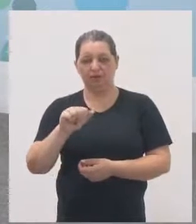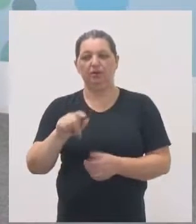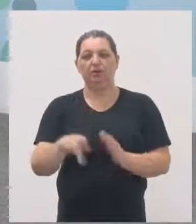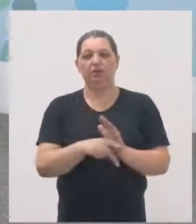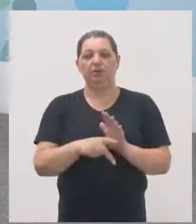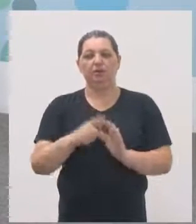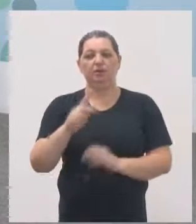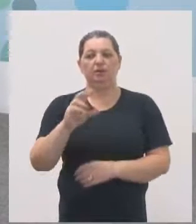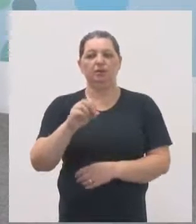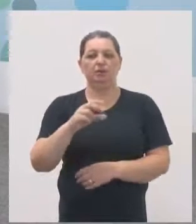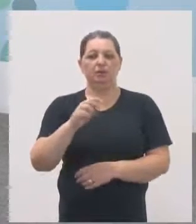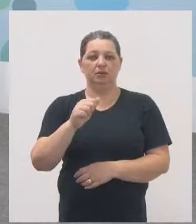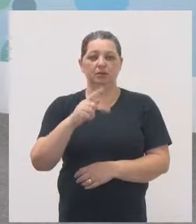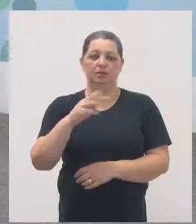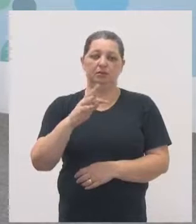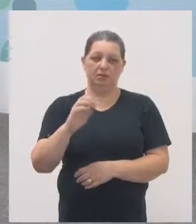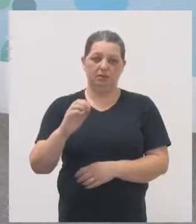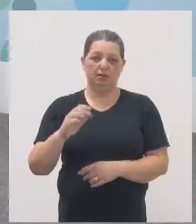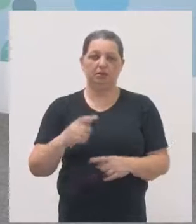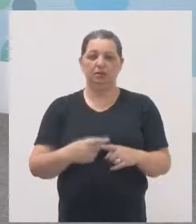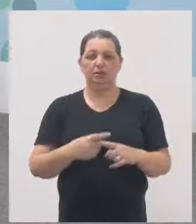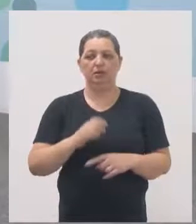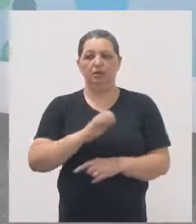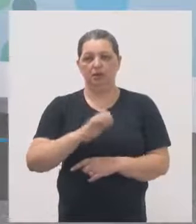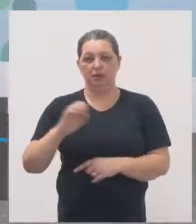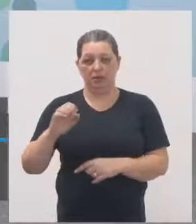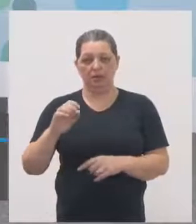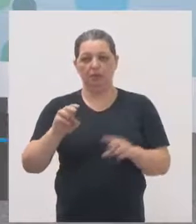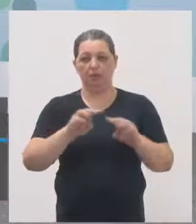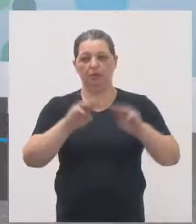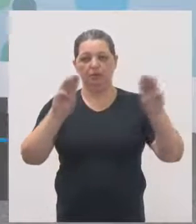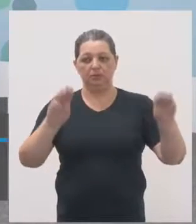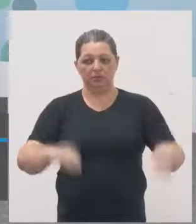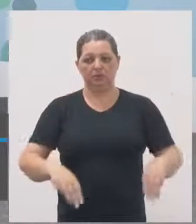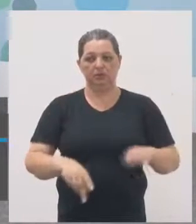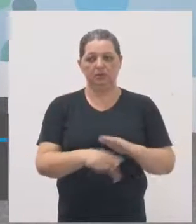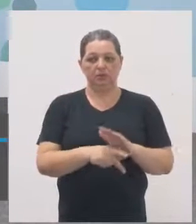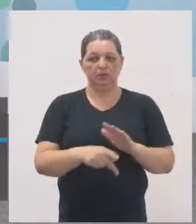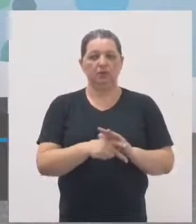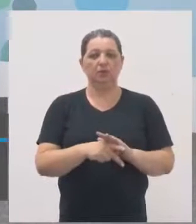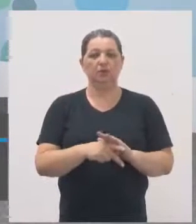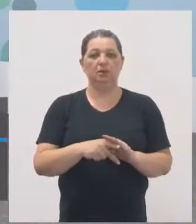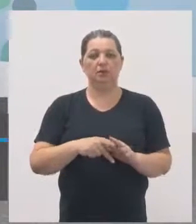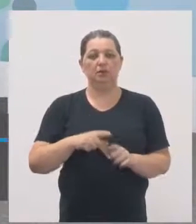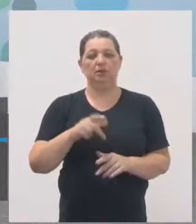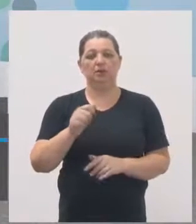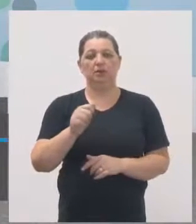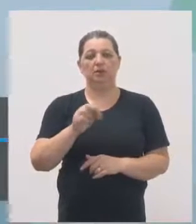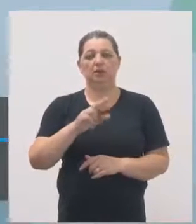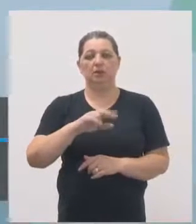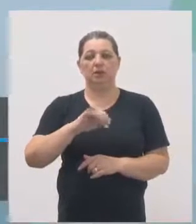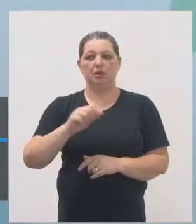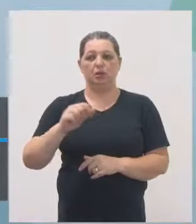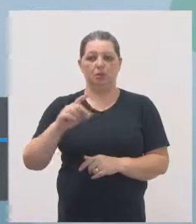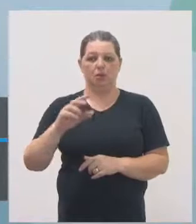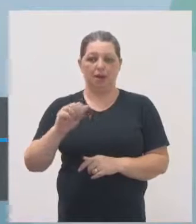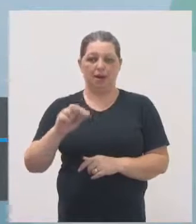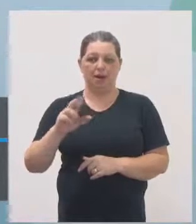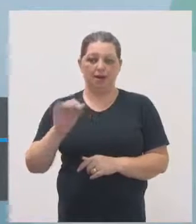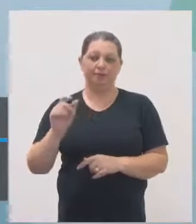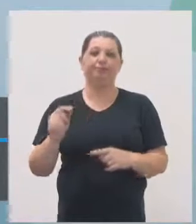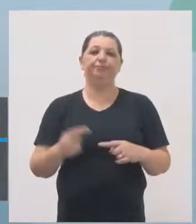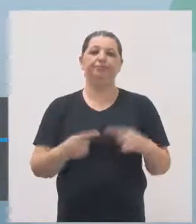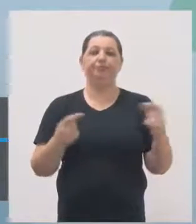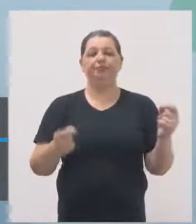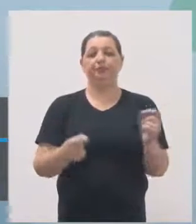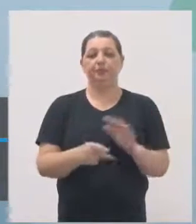né? Da EE Luzia de Abreu, lá da diretoria de Araraquara. Então, eu quero agradecer